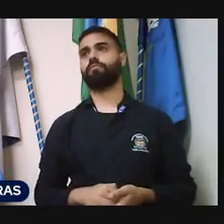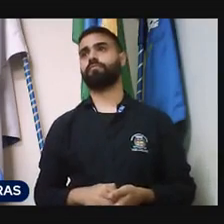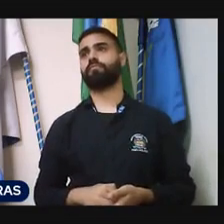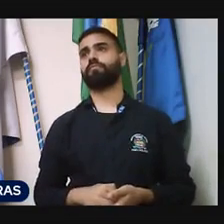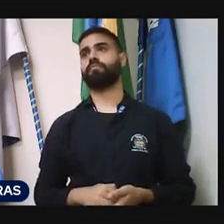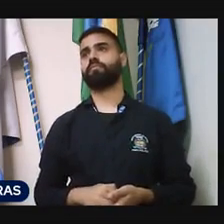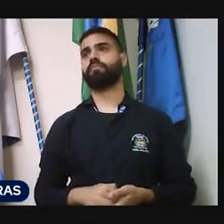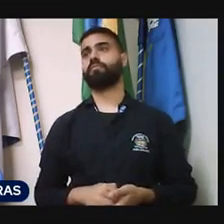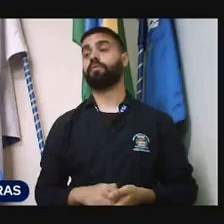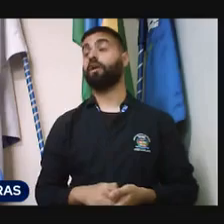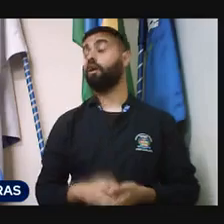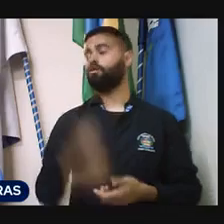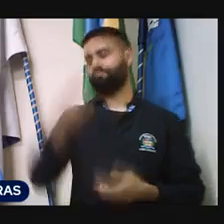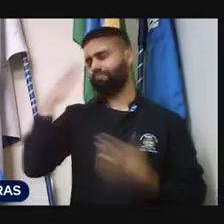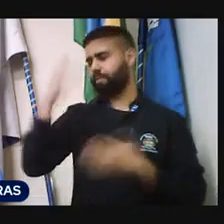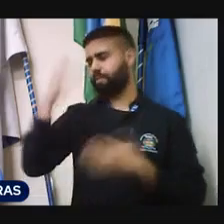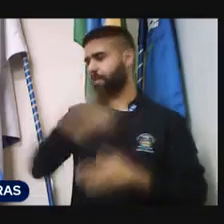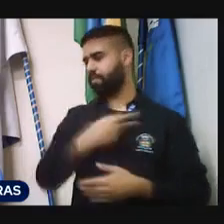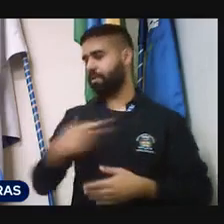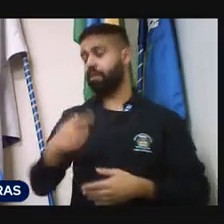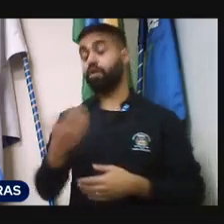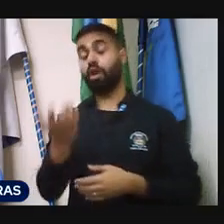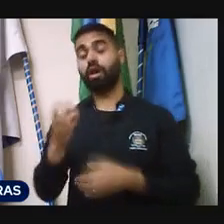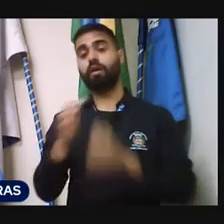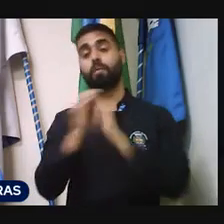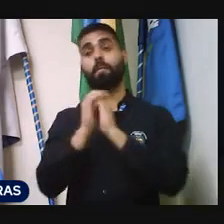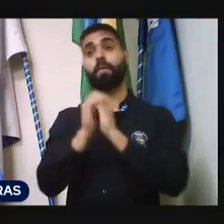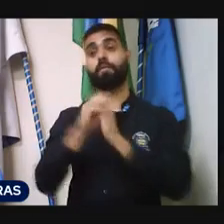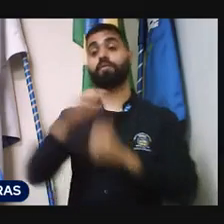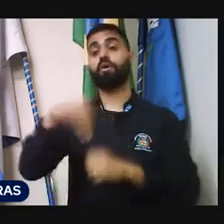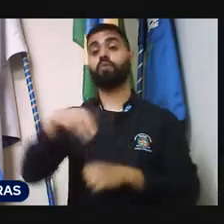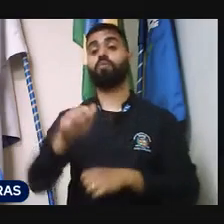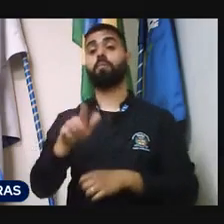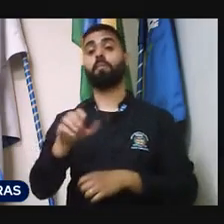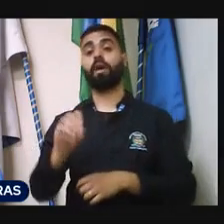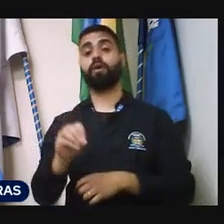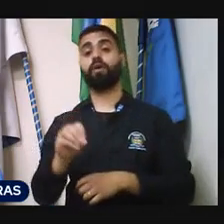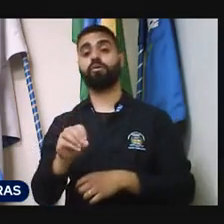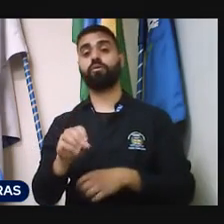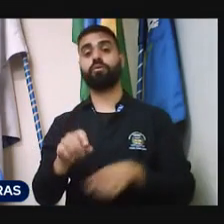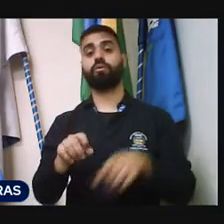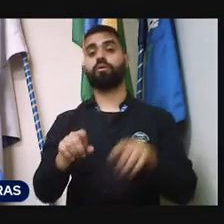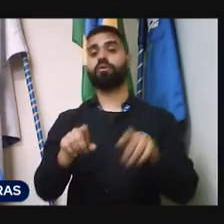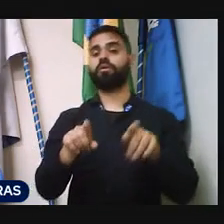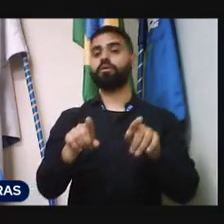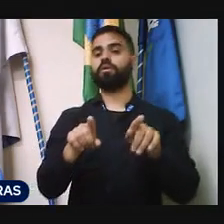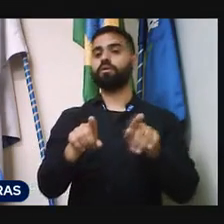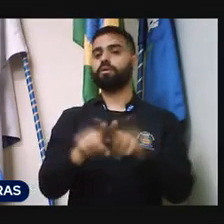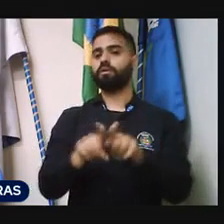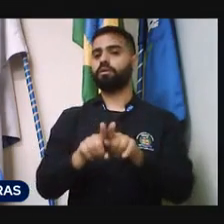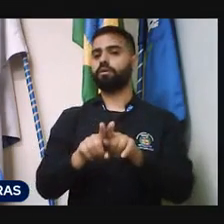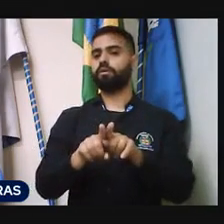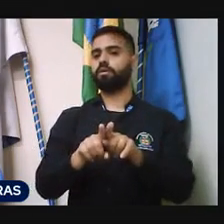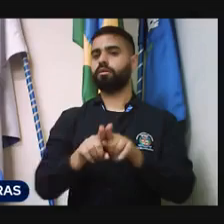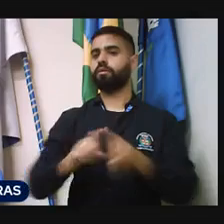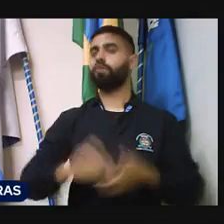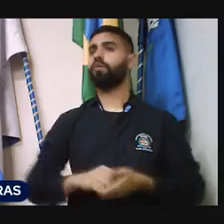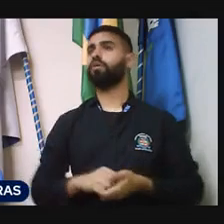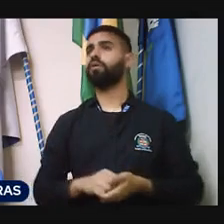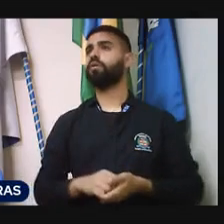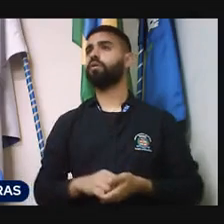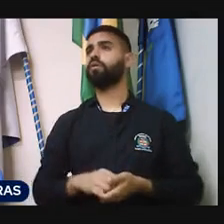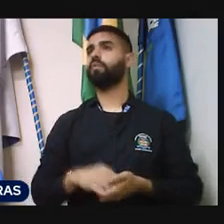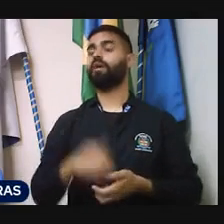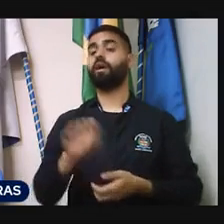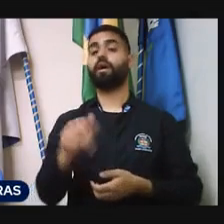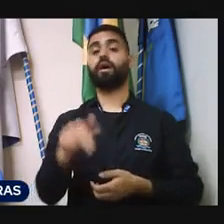e diretora administrativa pelo trabalho aqui vocês fazem lá em Conservatório porque eu sou